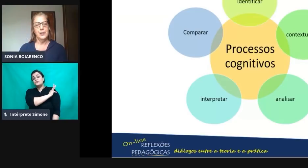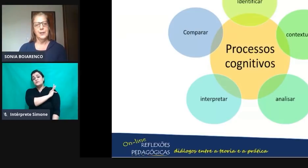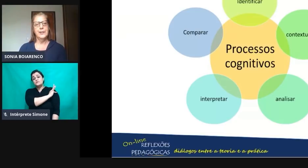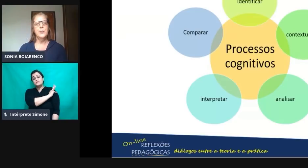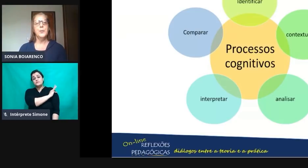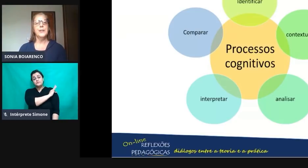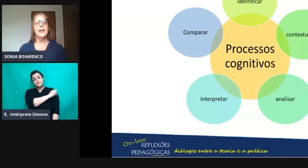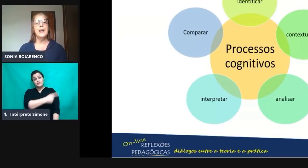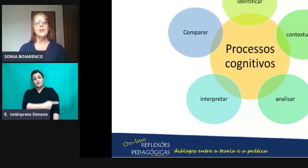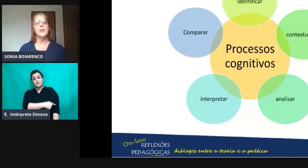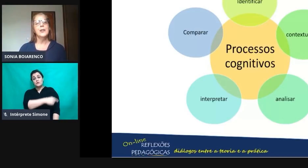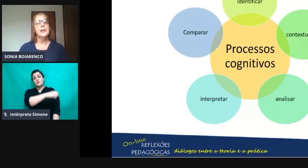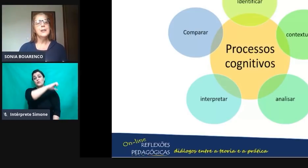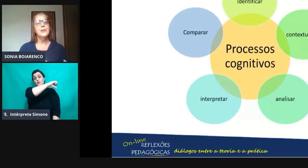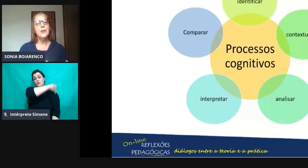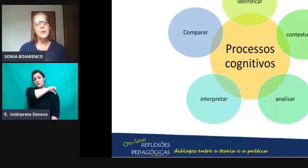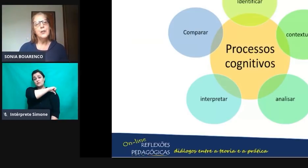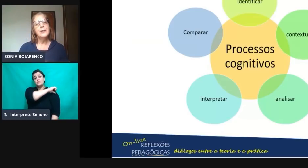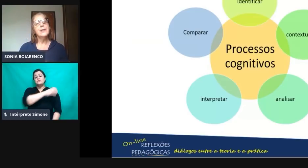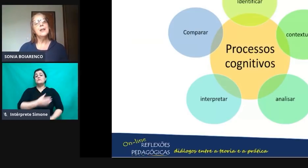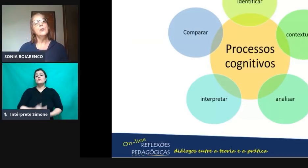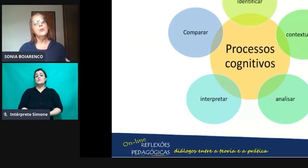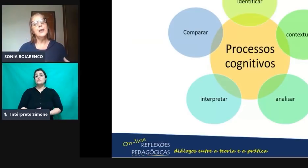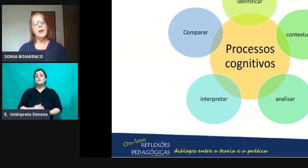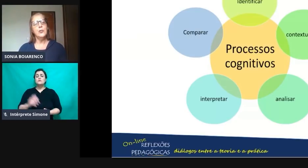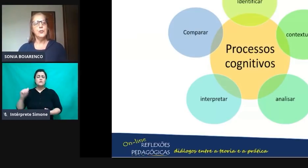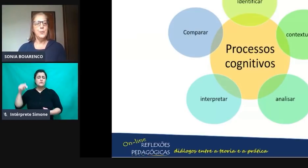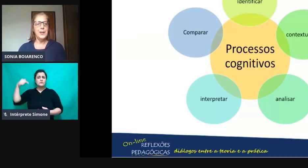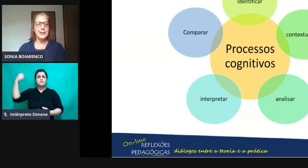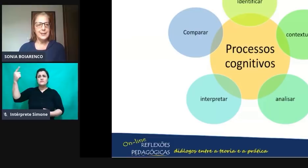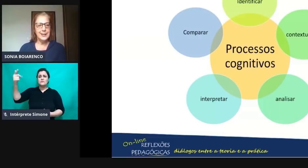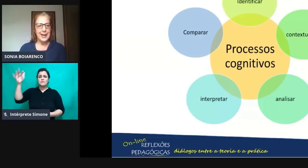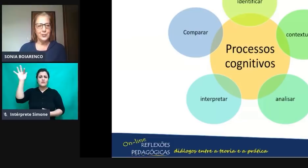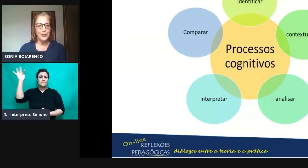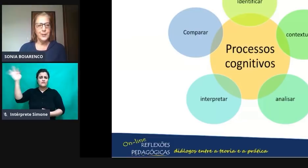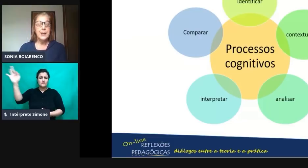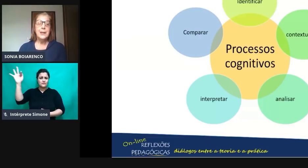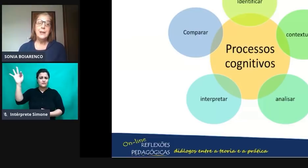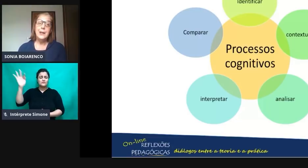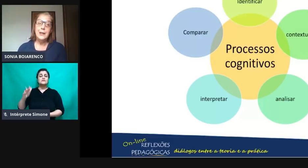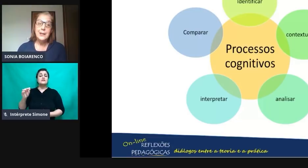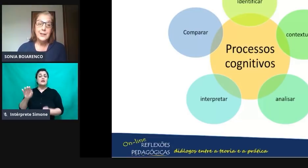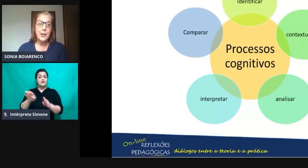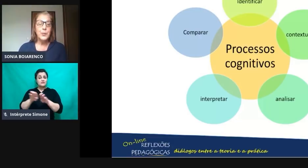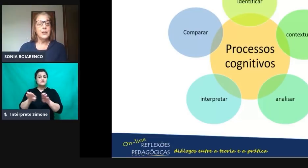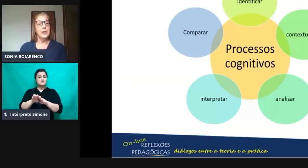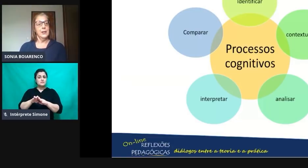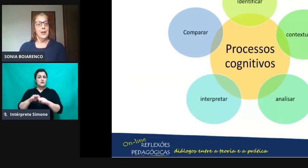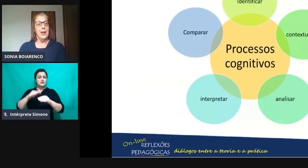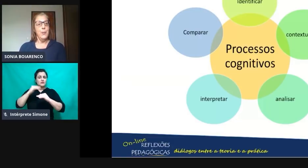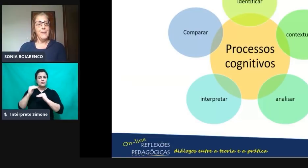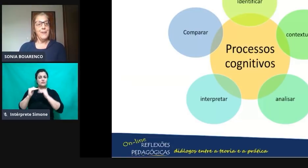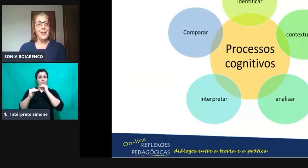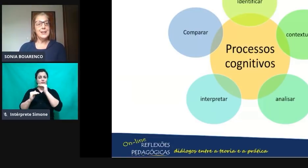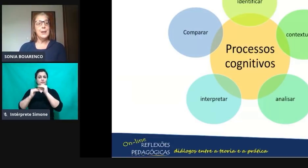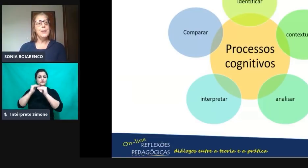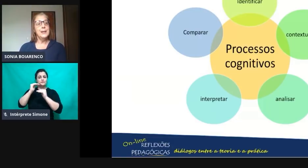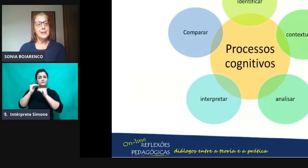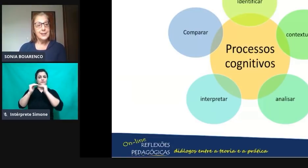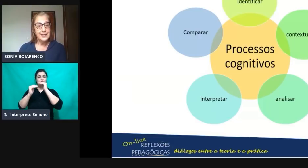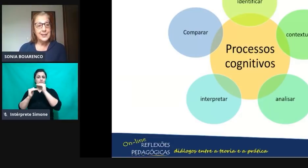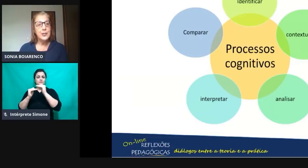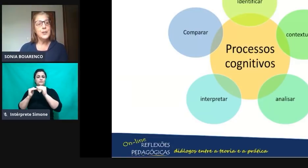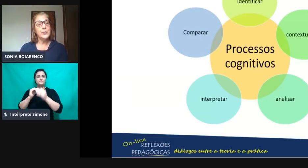graduação. São processos que vão tendo um grau de complexidade. Isso é uma fala